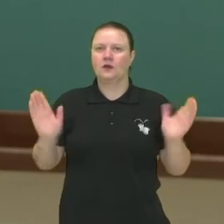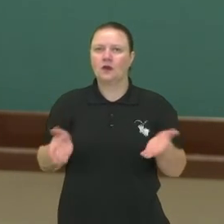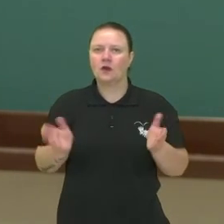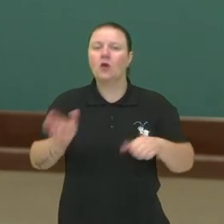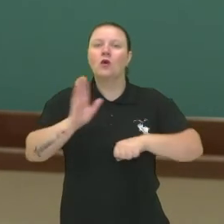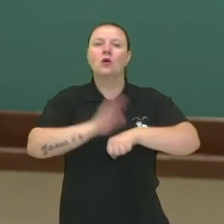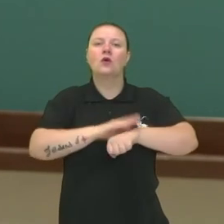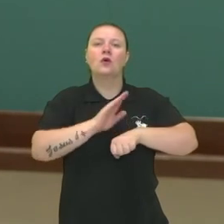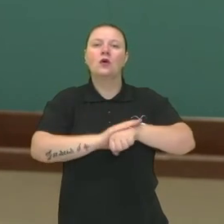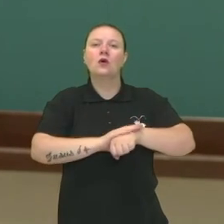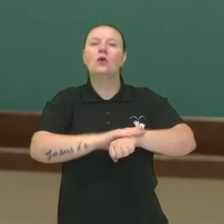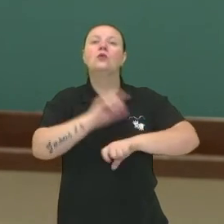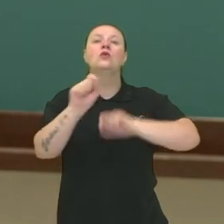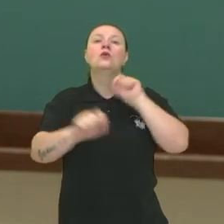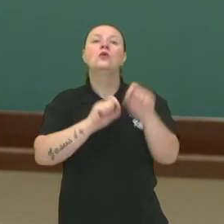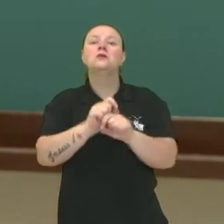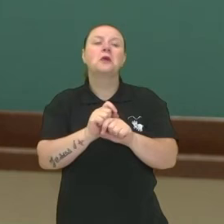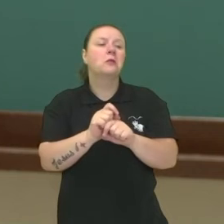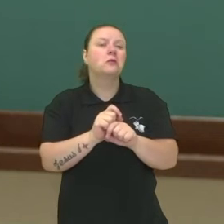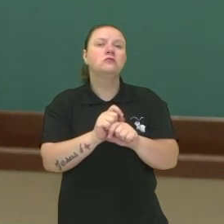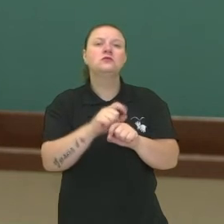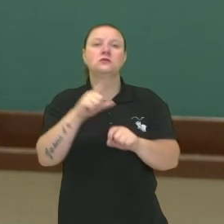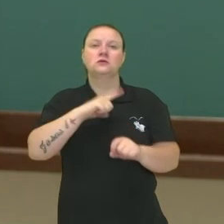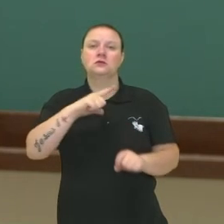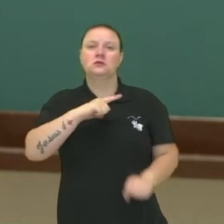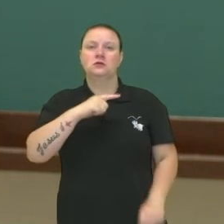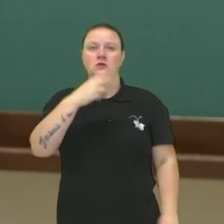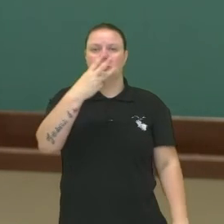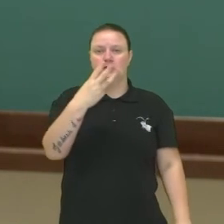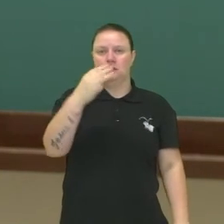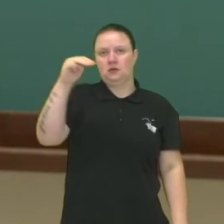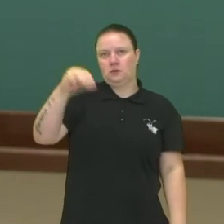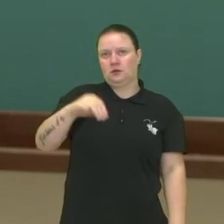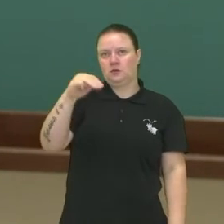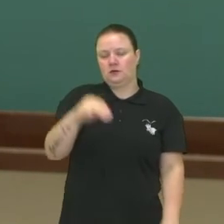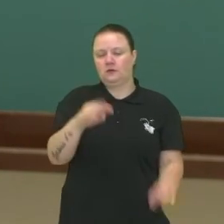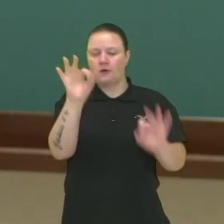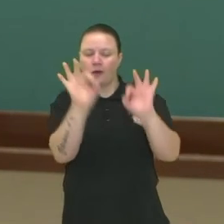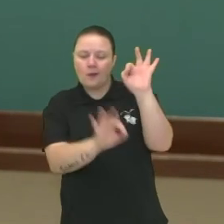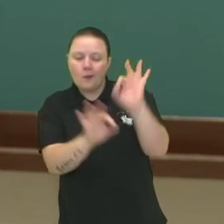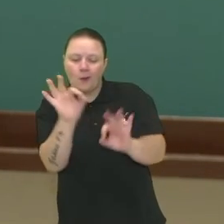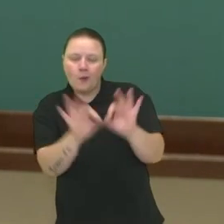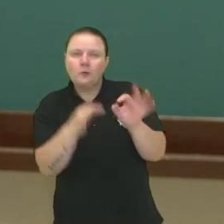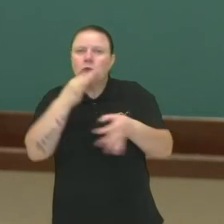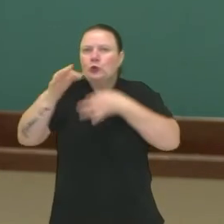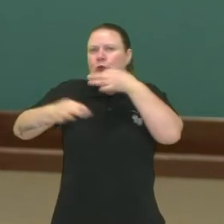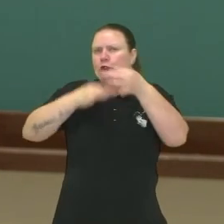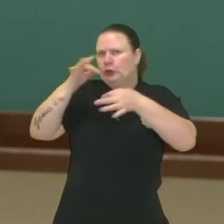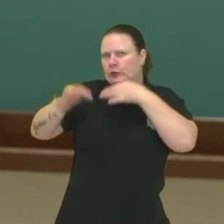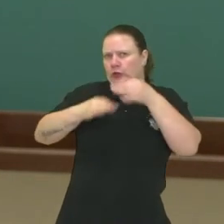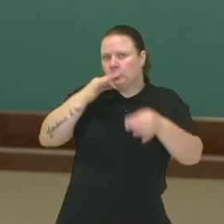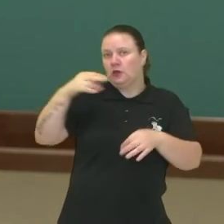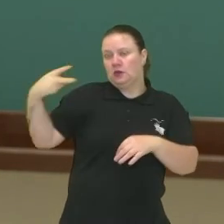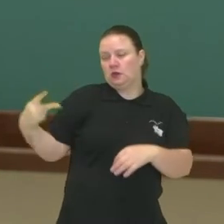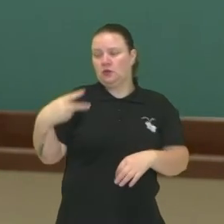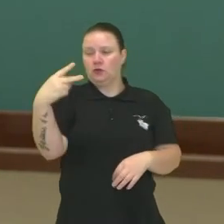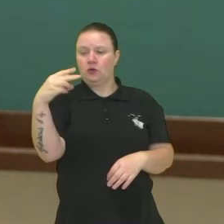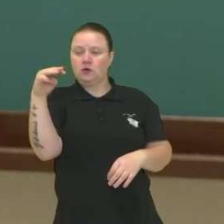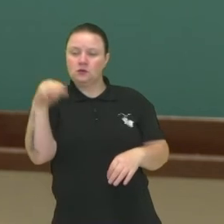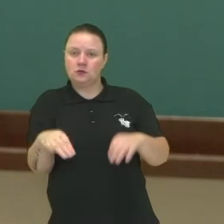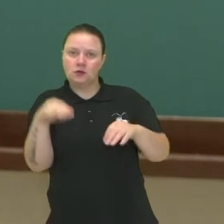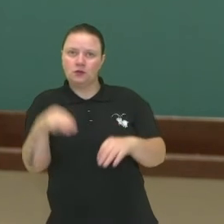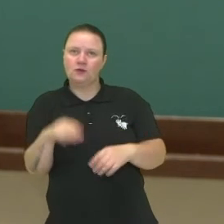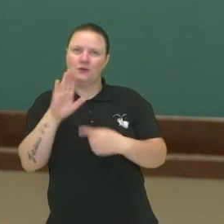tempo, prof? Cada grupo terá 3 minutos para elaborar os argumentos e 2 minutos para